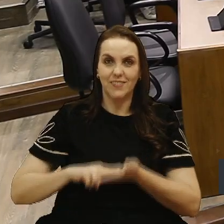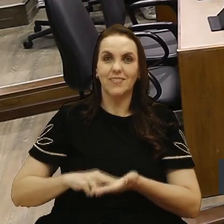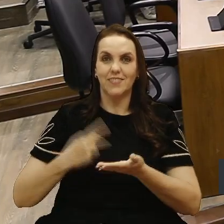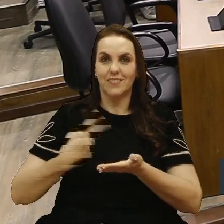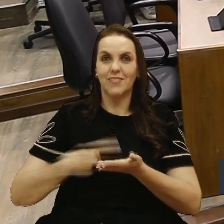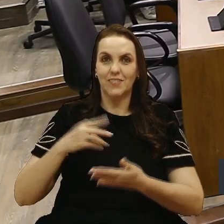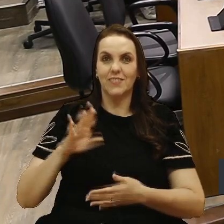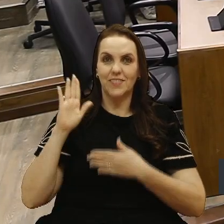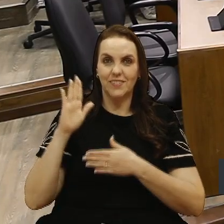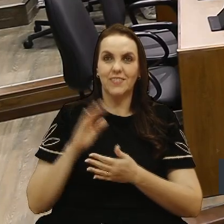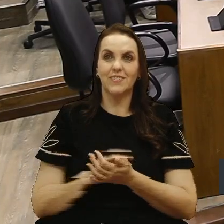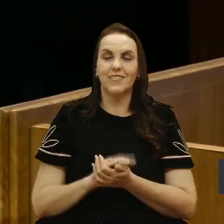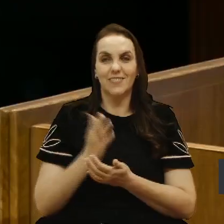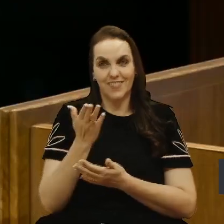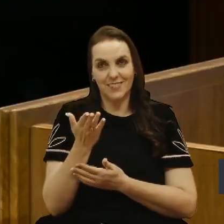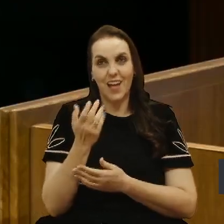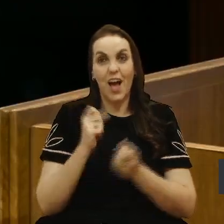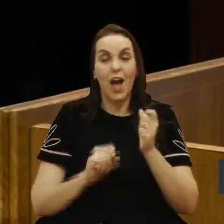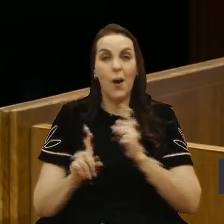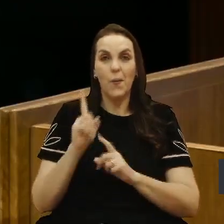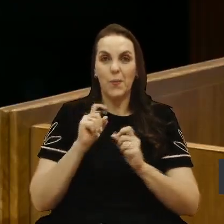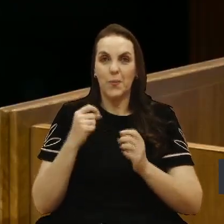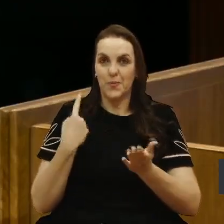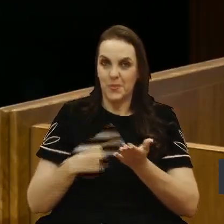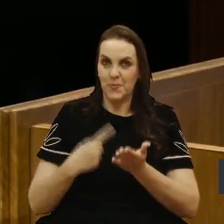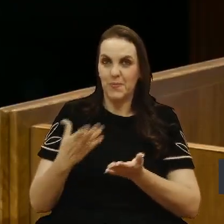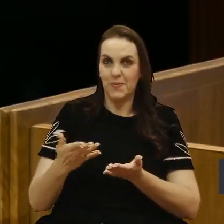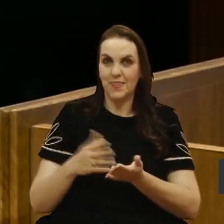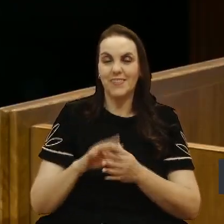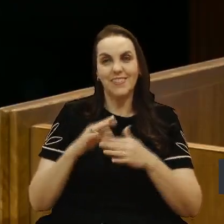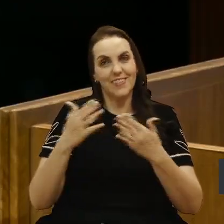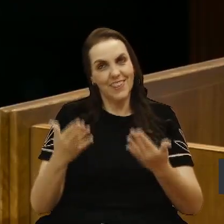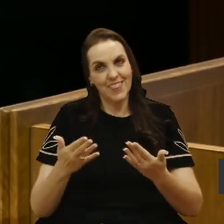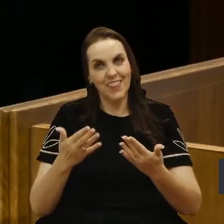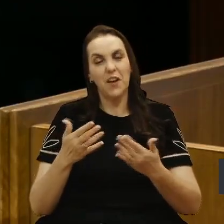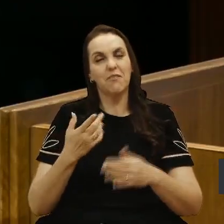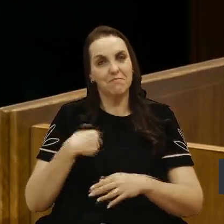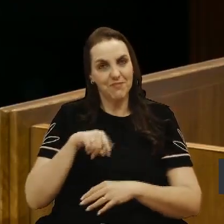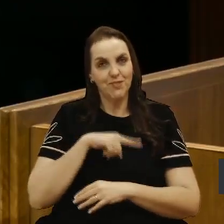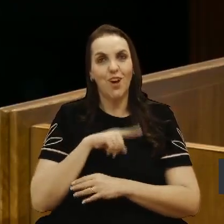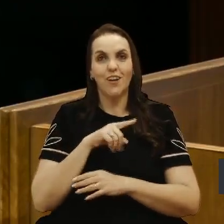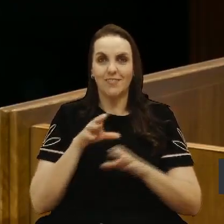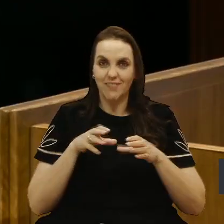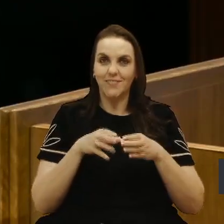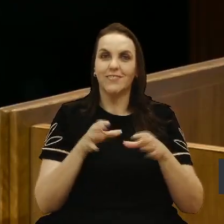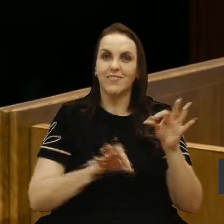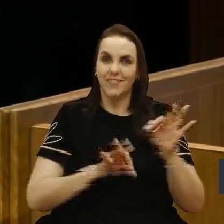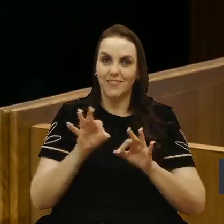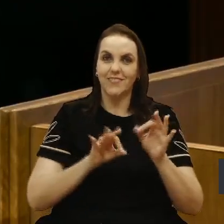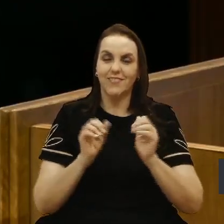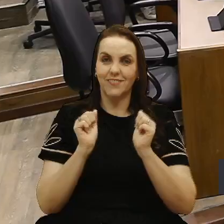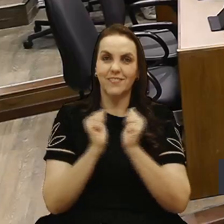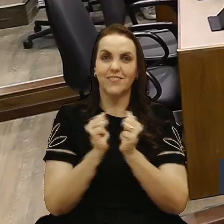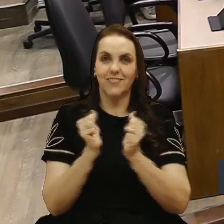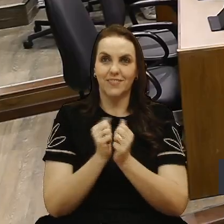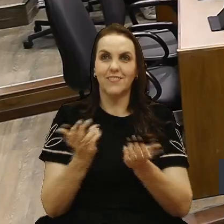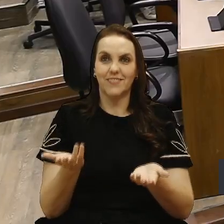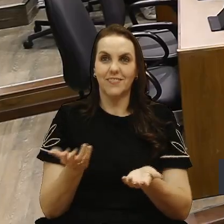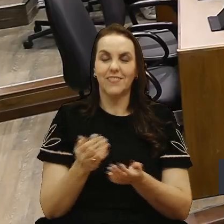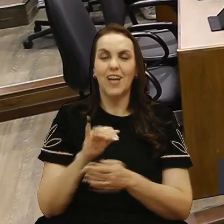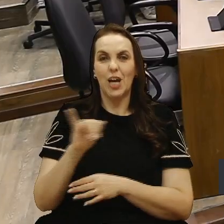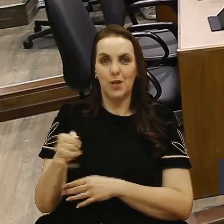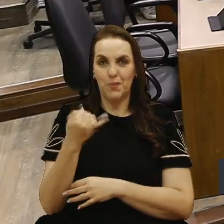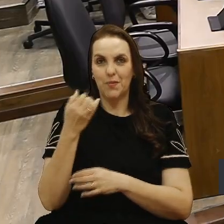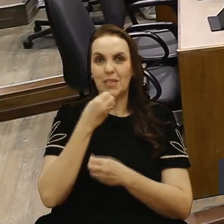o João disse que deixou alguns compromissos aqui, João, tem o compromisso de ficar nessa frente que nós estamos construindo juntos. O doutor João também, aproveitar para dar